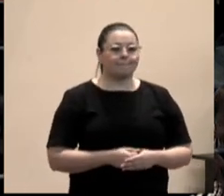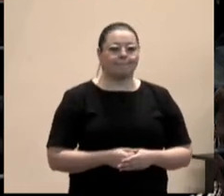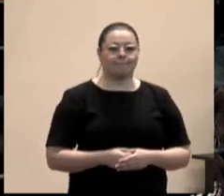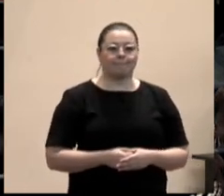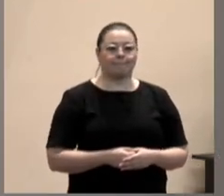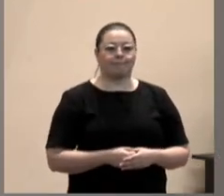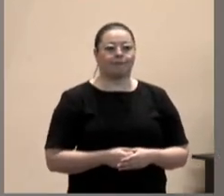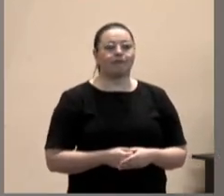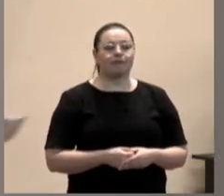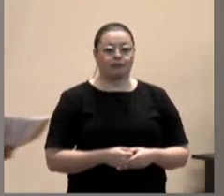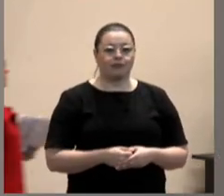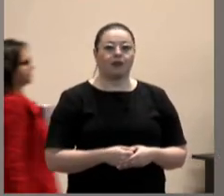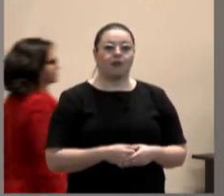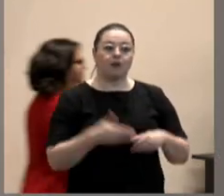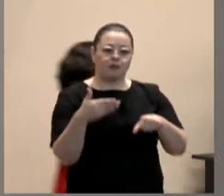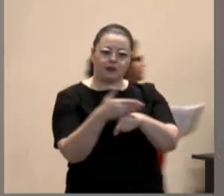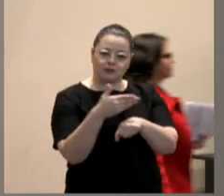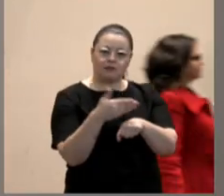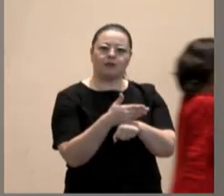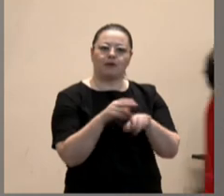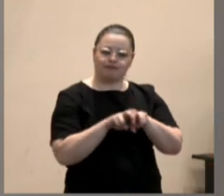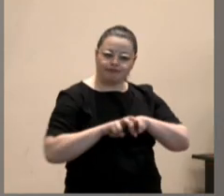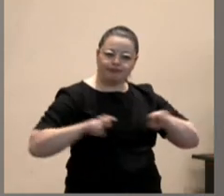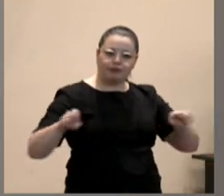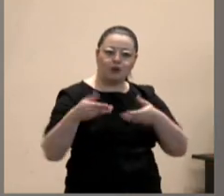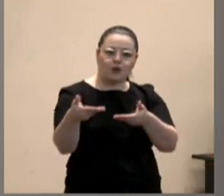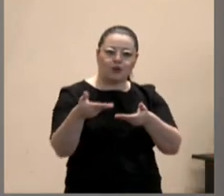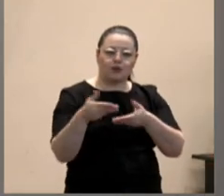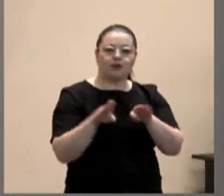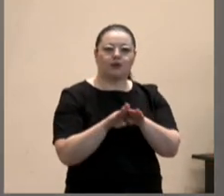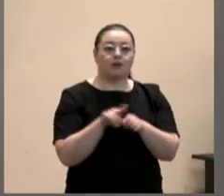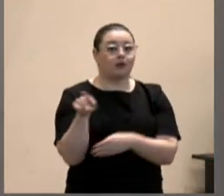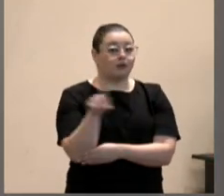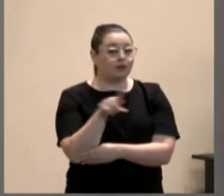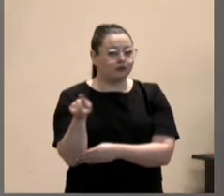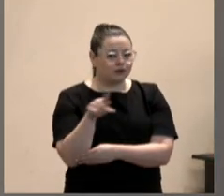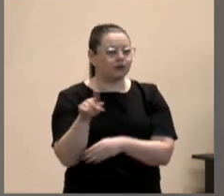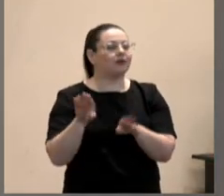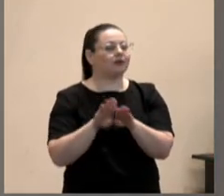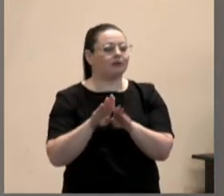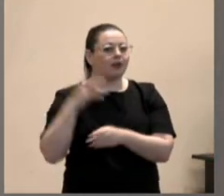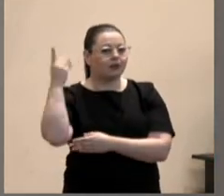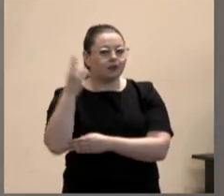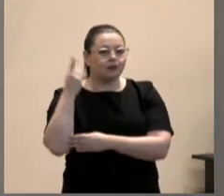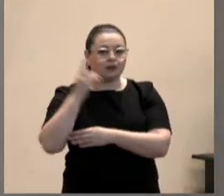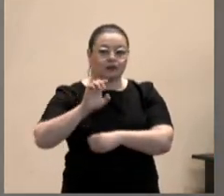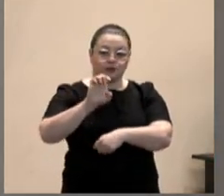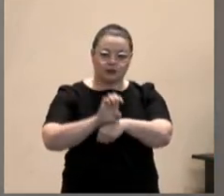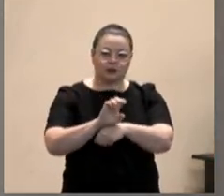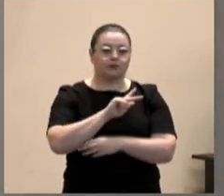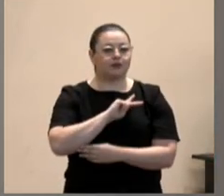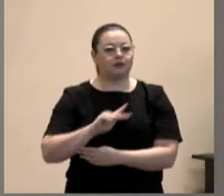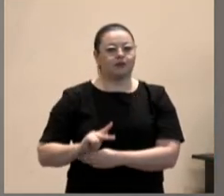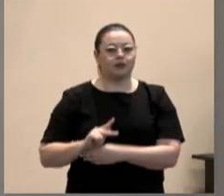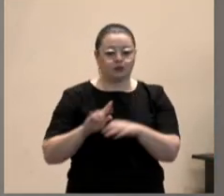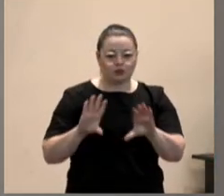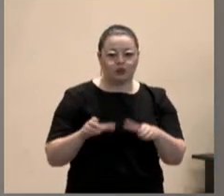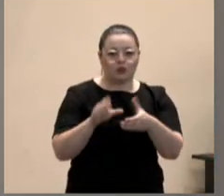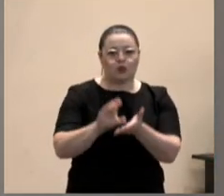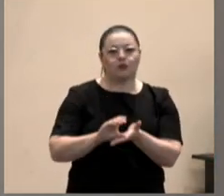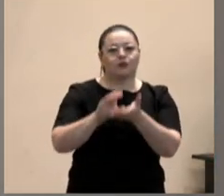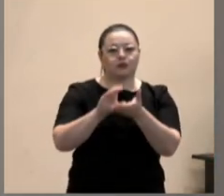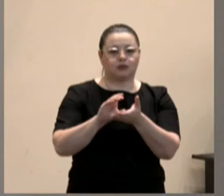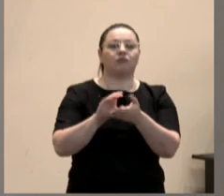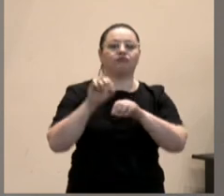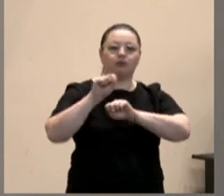Para participar da mesa, convidamos a professora e deputada estadual, presidente da Comissão de Educação e Cultura da